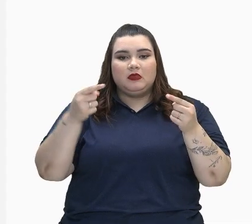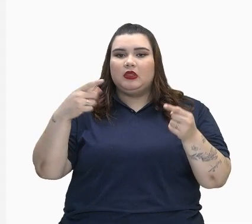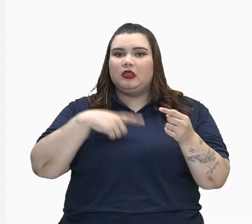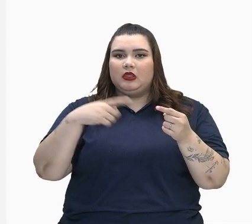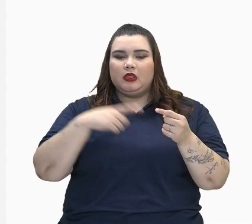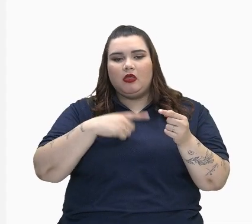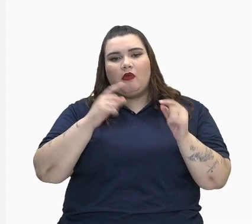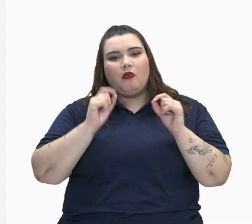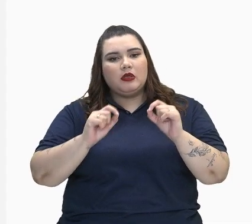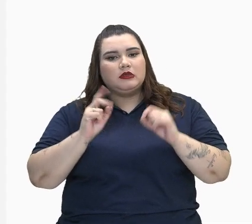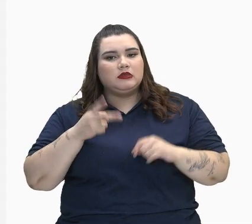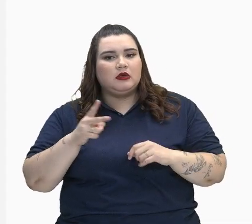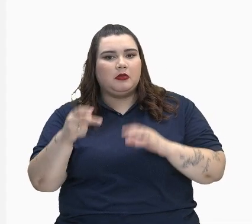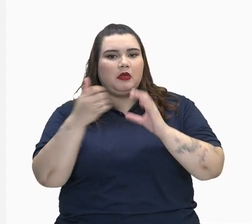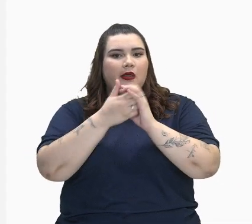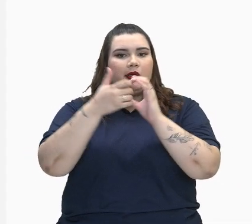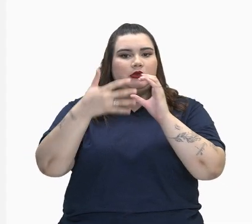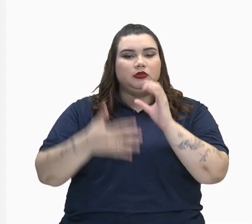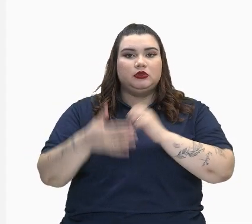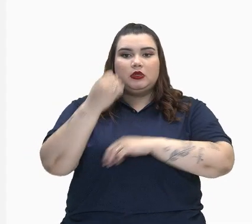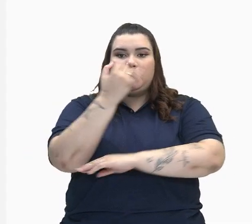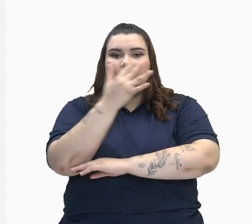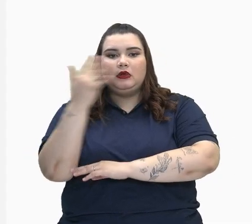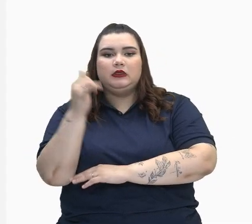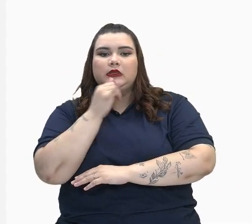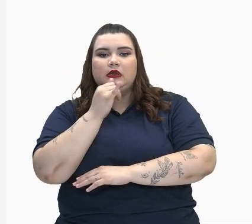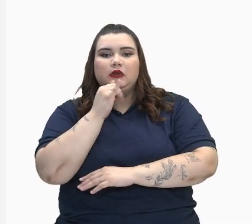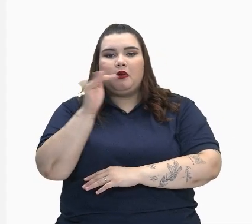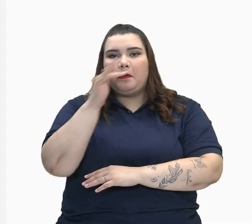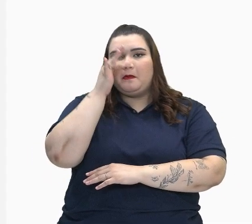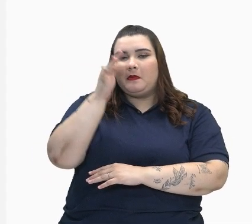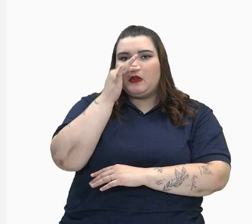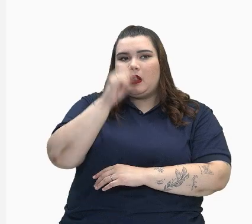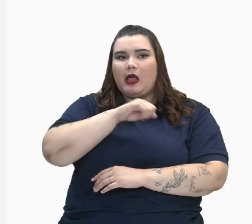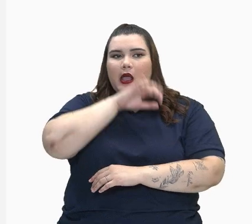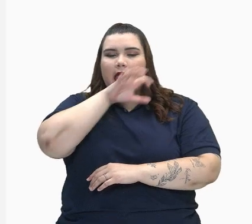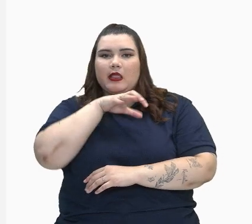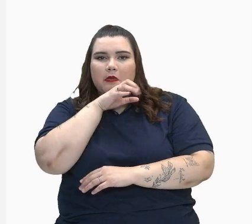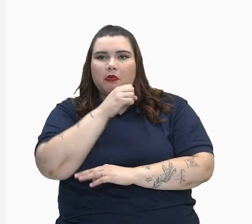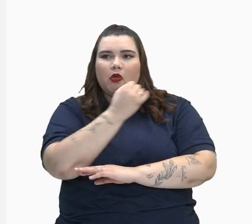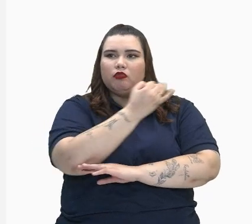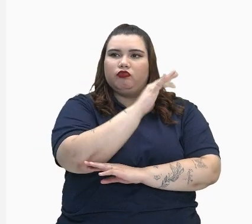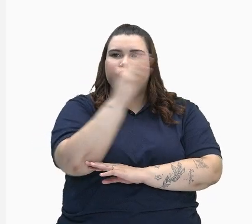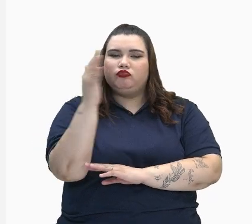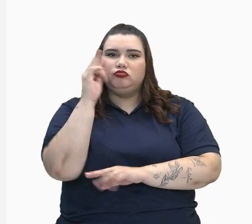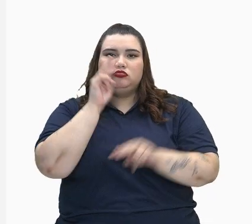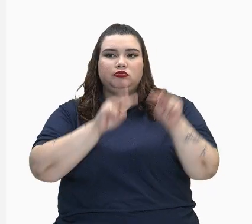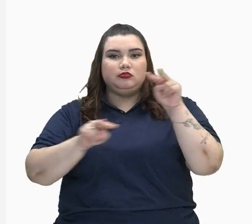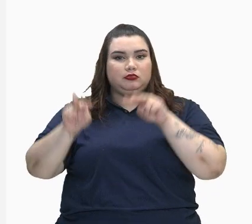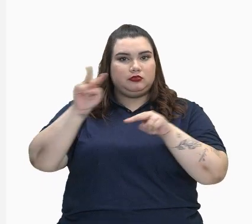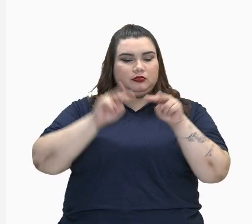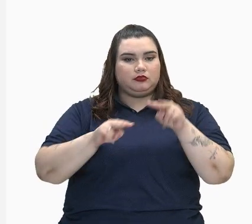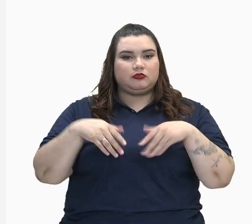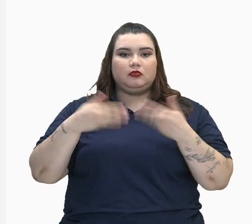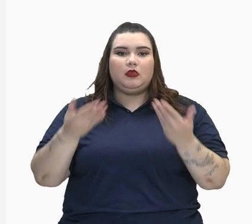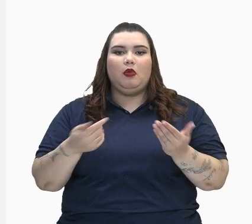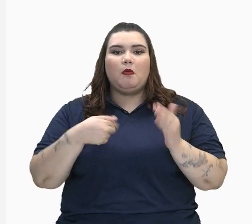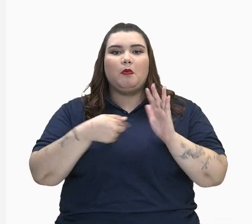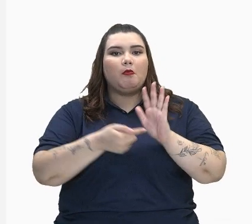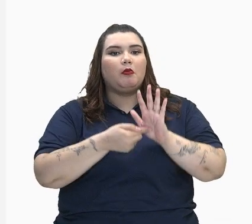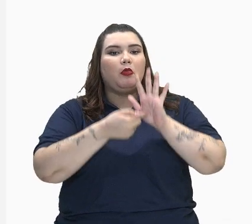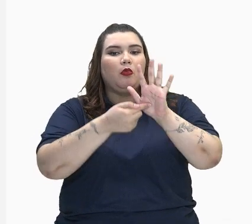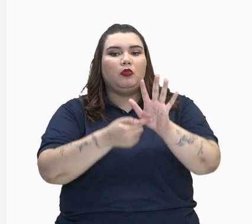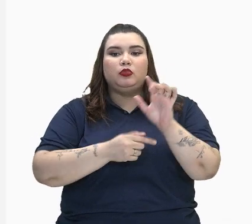Encontra-se frequentemente em elementos da natureza, como plantas, animais e paisagens. E aí, eu trouxe para